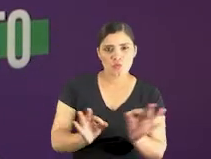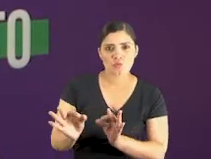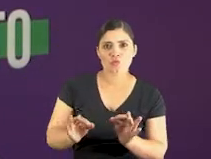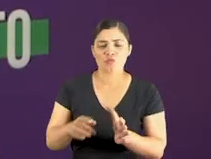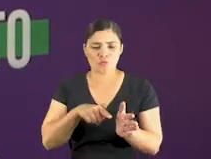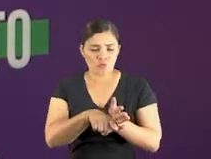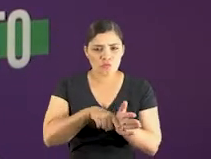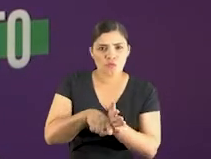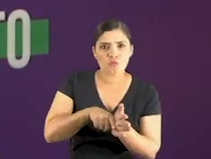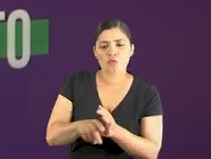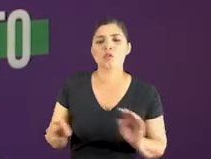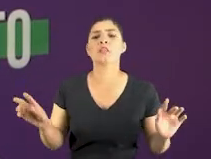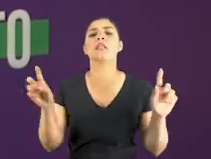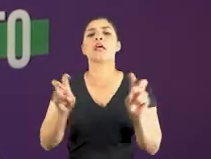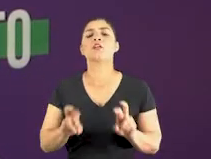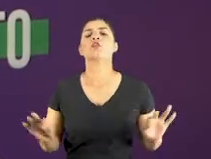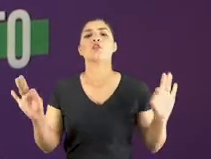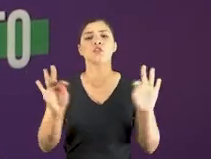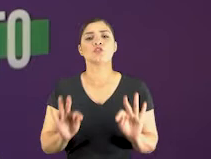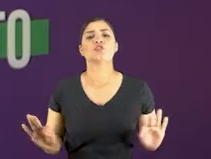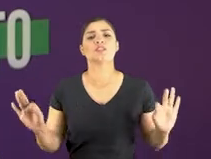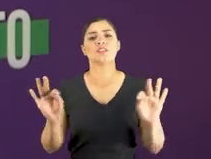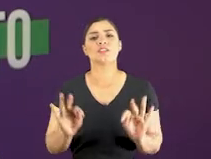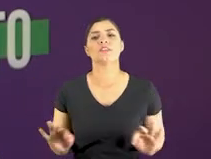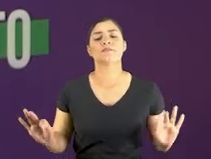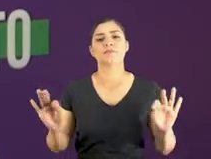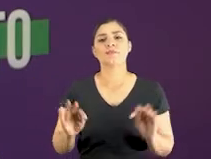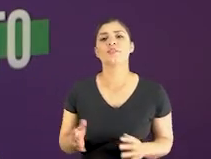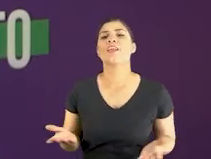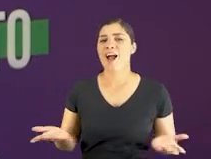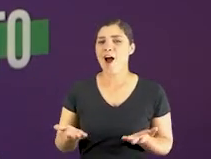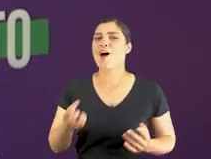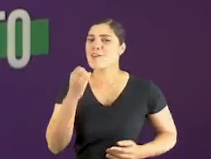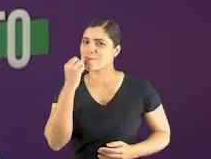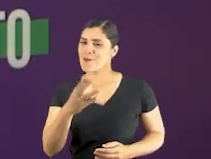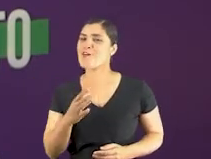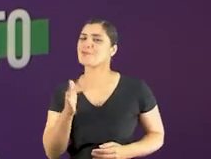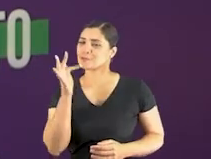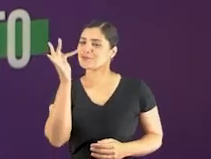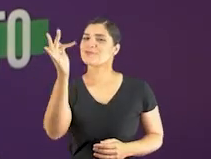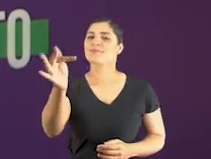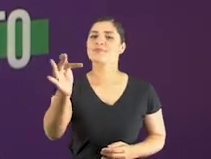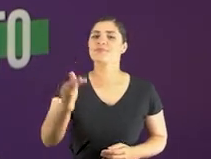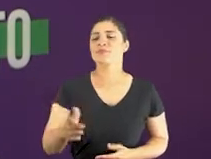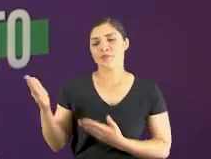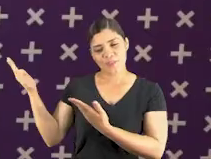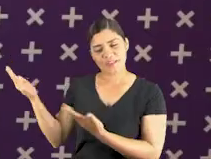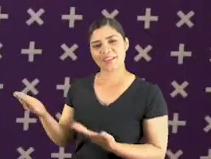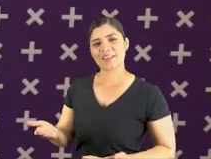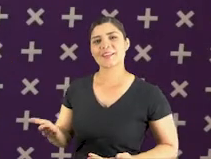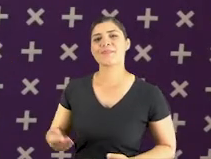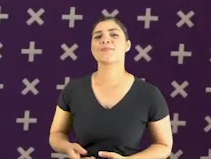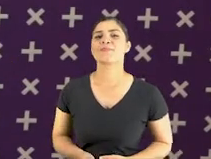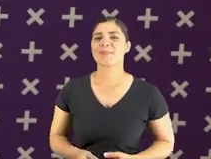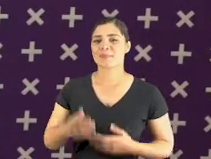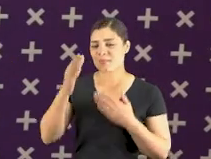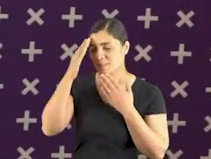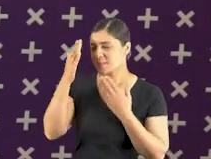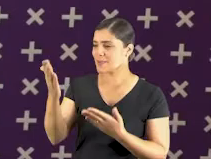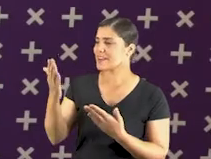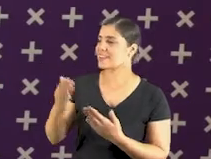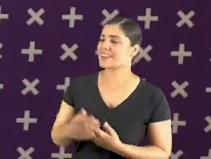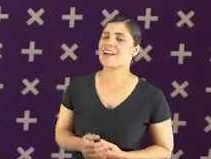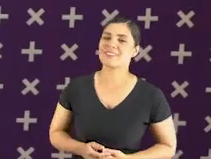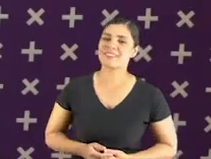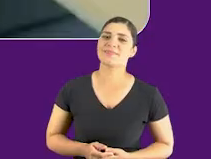testes de novas tecnologias e olha vem muita coisa boa por aí viu seja muito bem-vindo Marcelo meu que hora aí